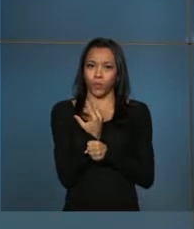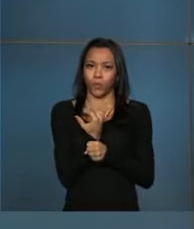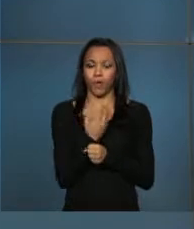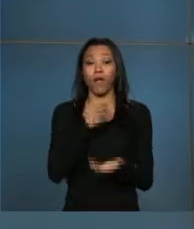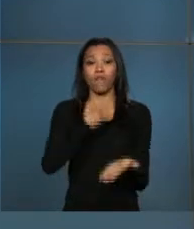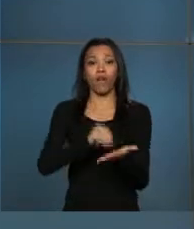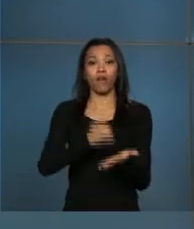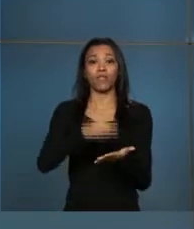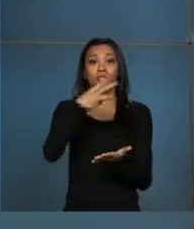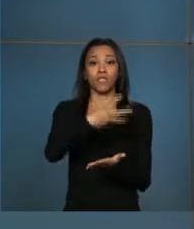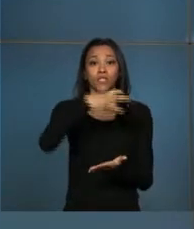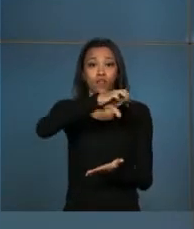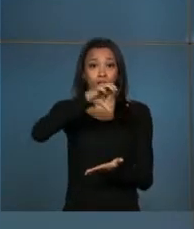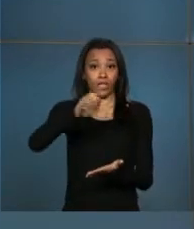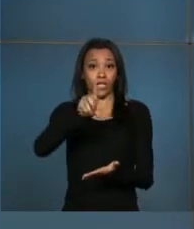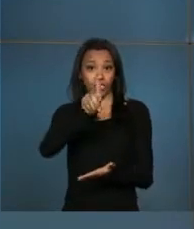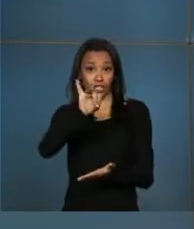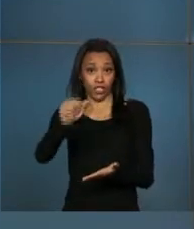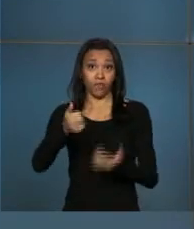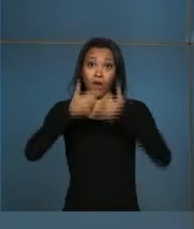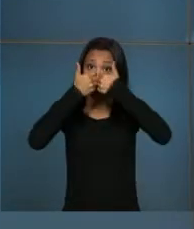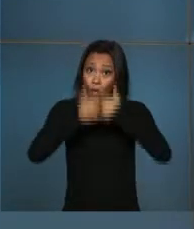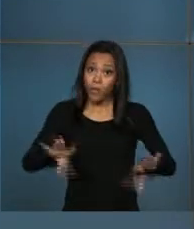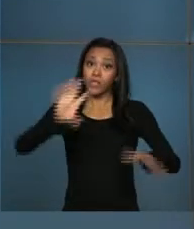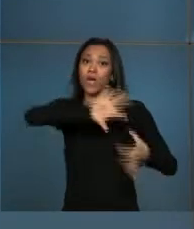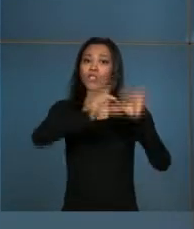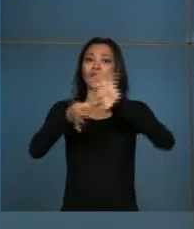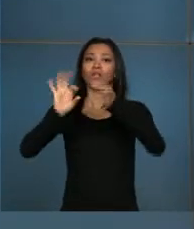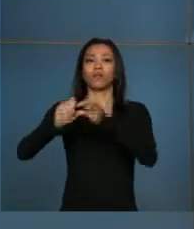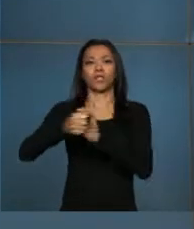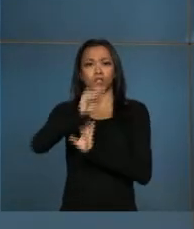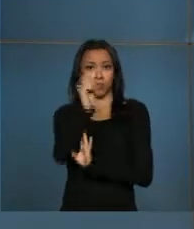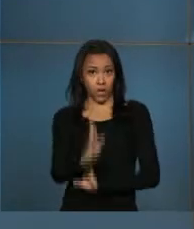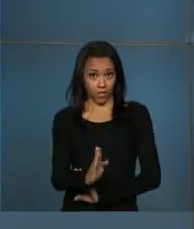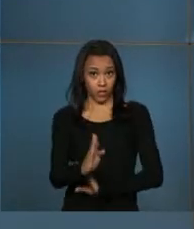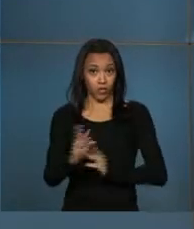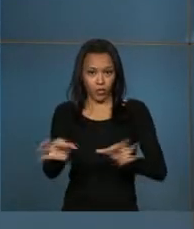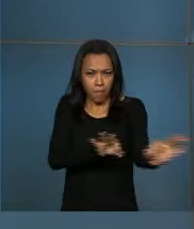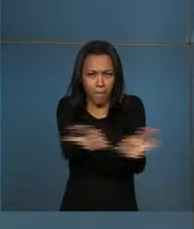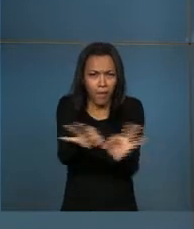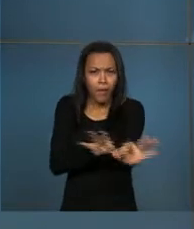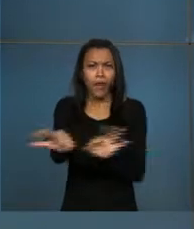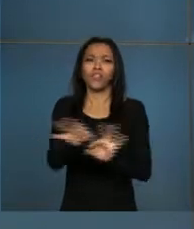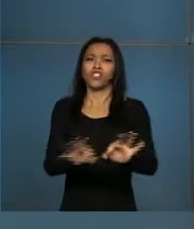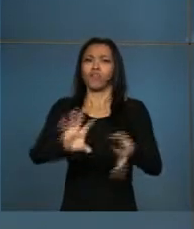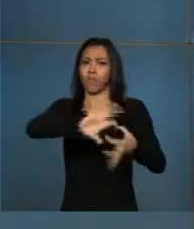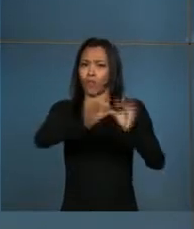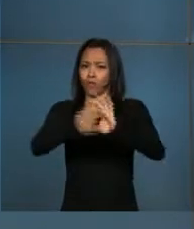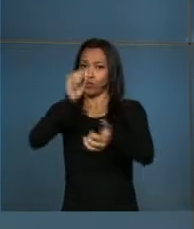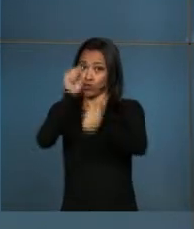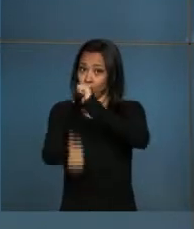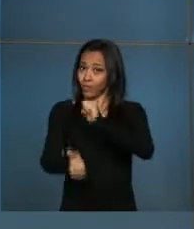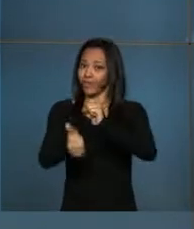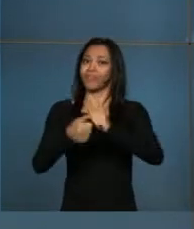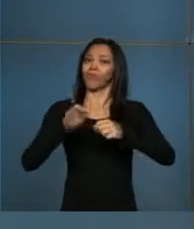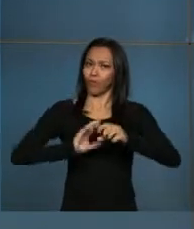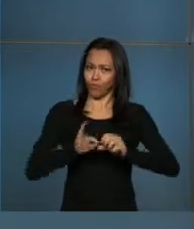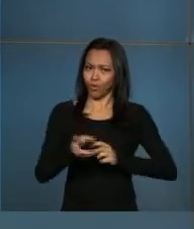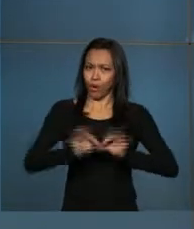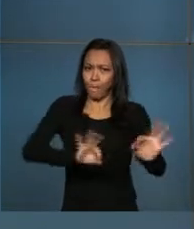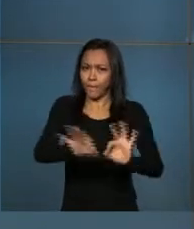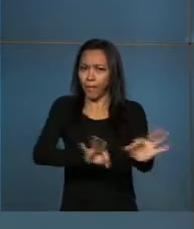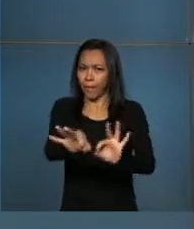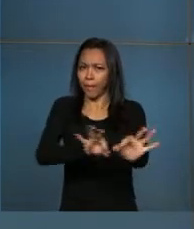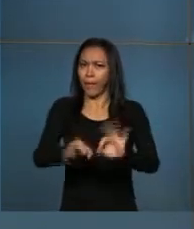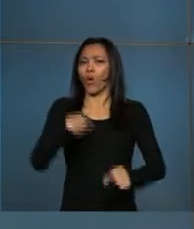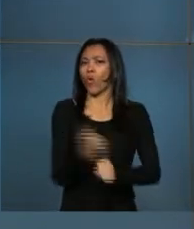Faltam 399 dias para o início das Olimpíadas no Brasil e os preparativos para os Jogos Olímpicos não param. O trabalho